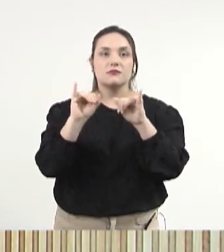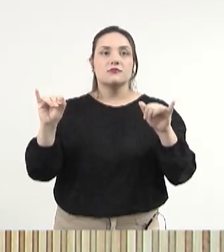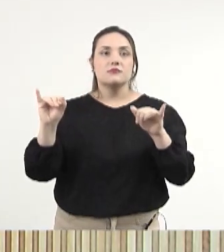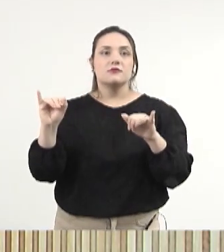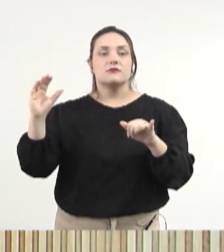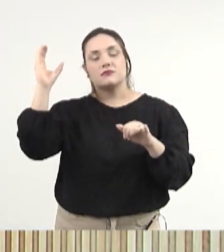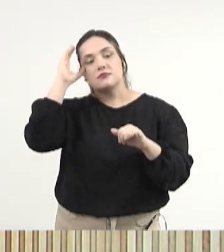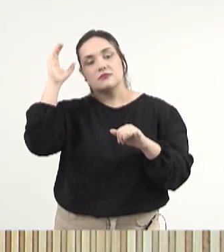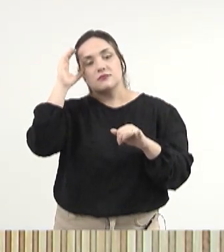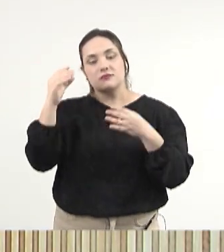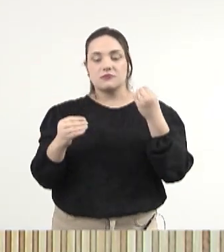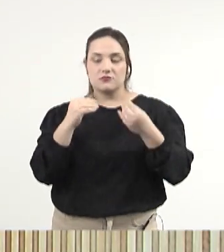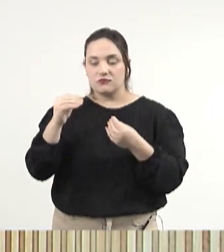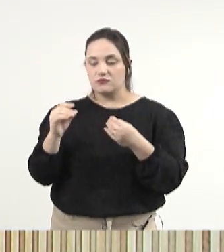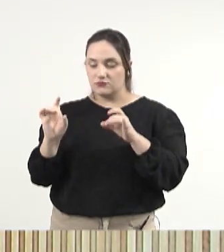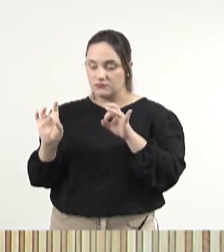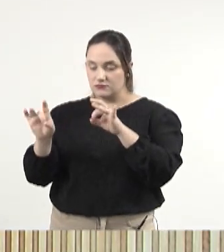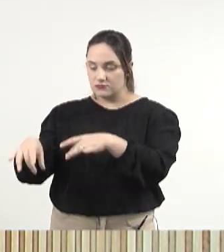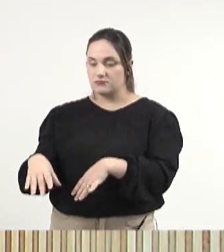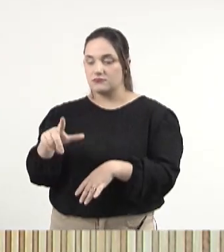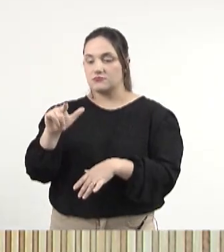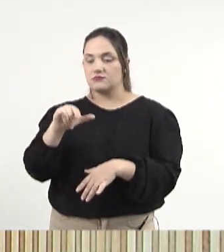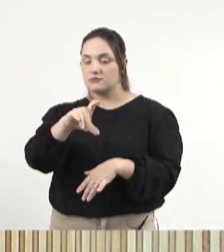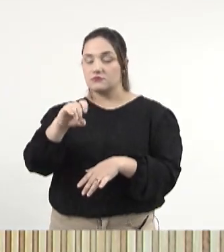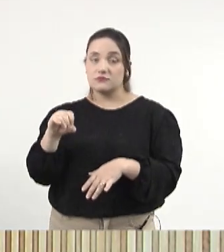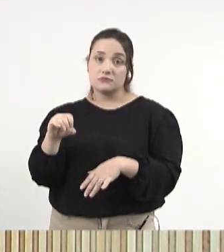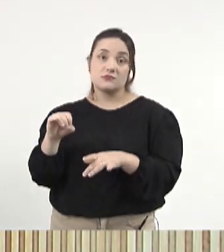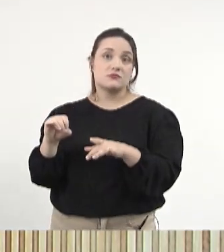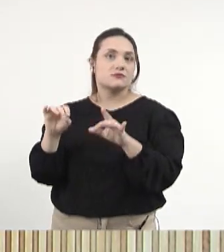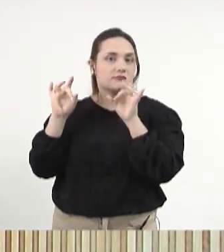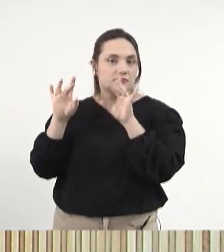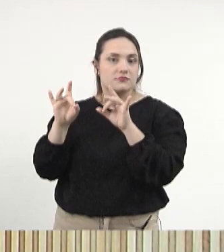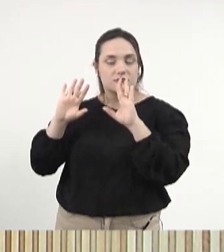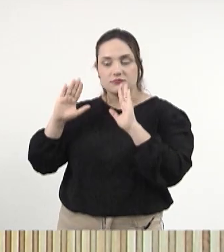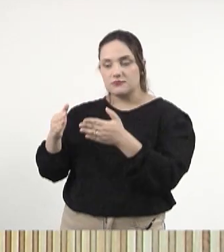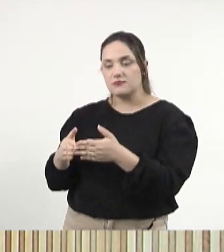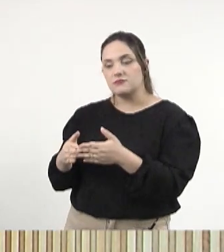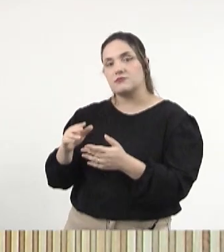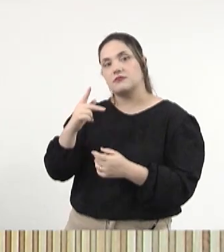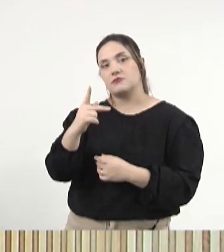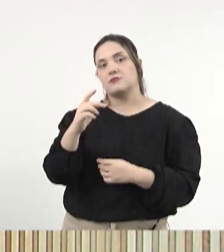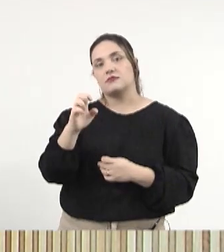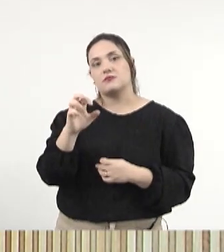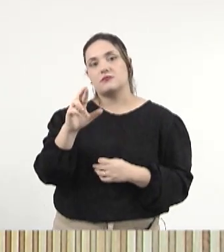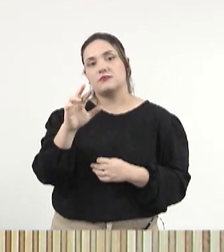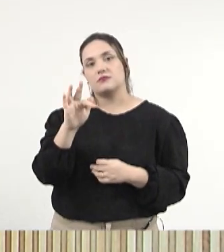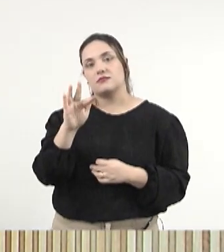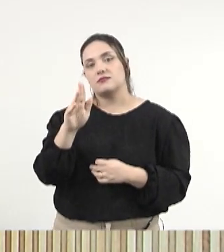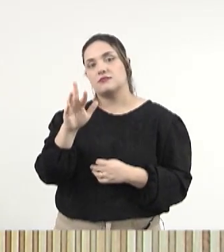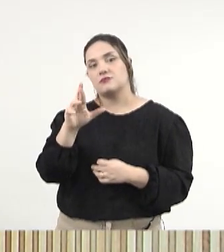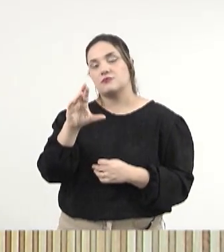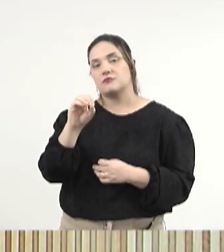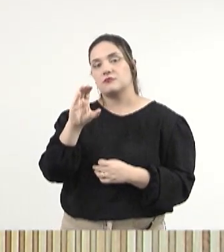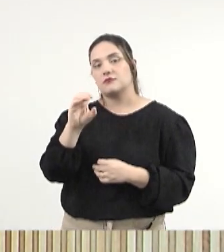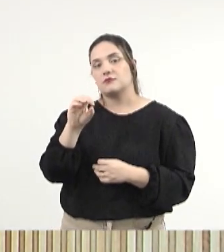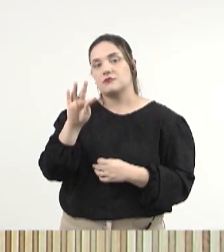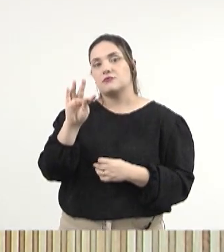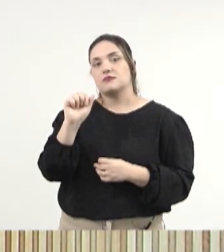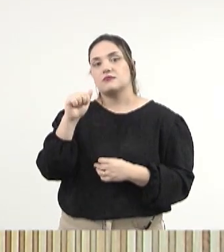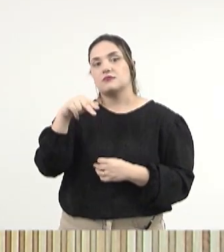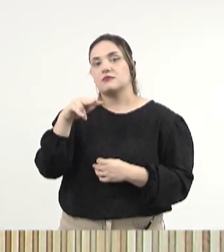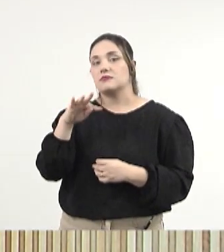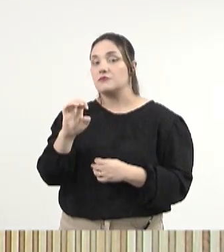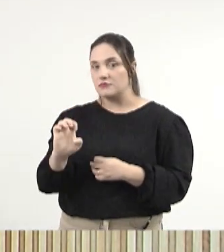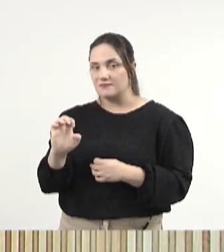do descarte adequado do lixo, em especial o que ela chama, o chamado lixo perfuro cortante aqui no